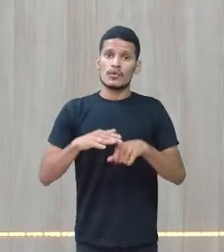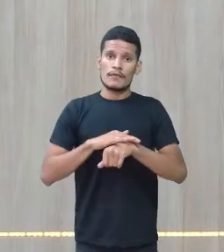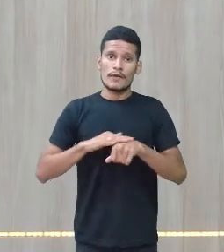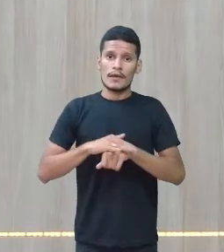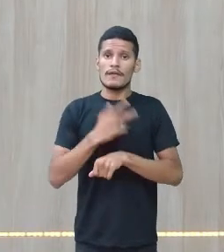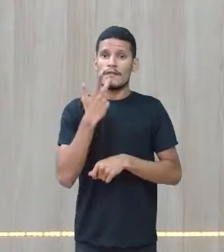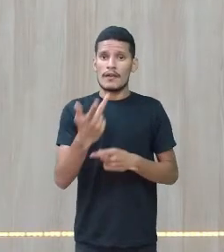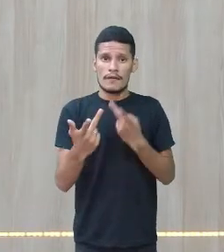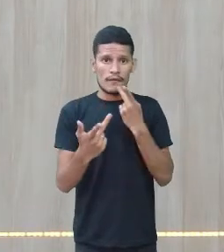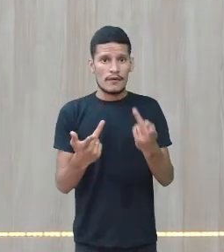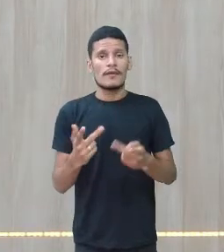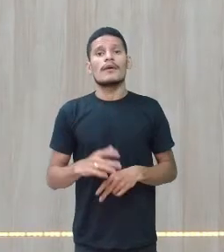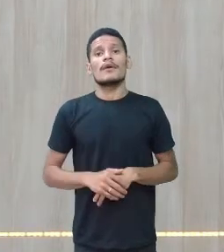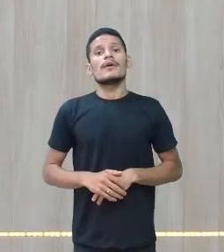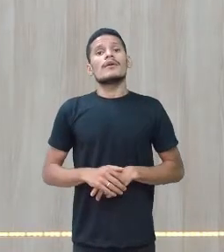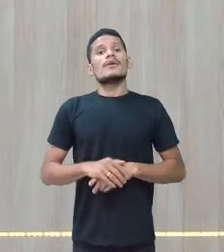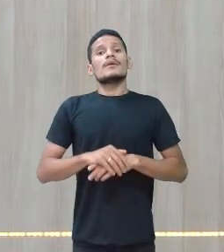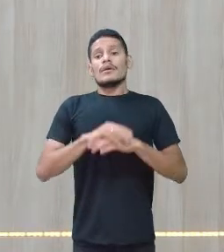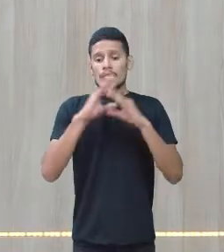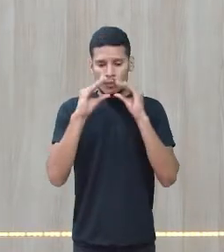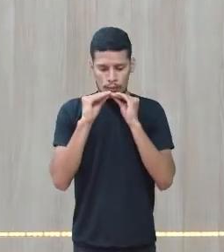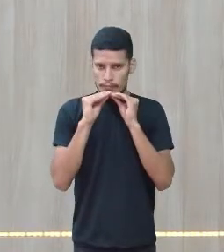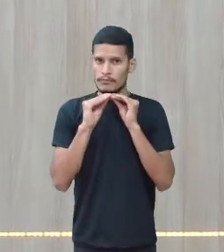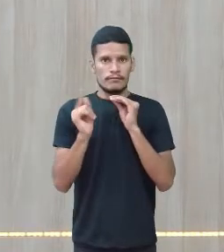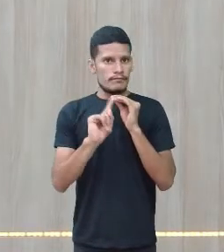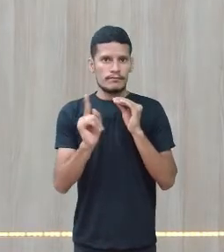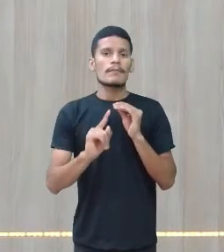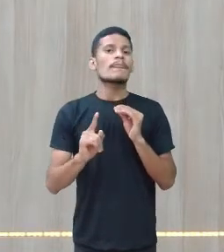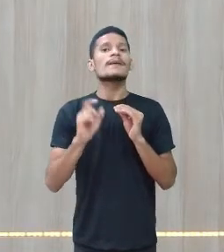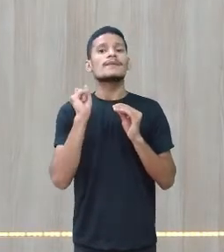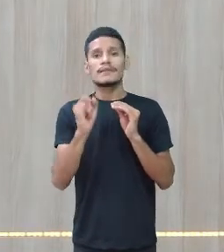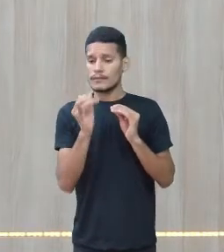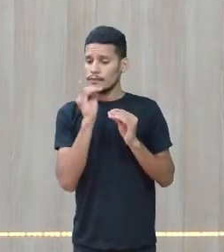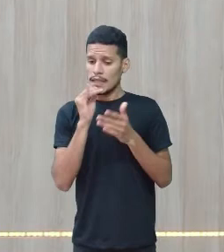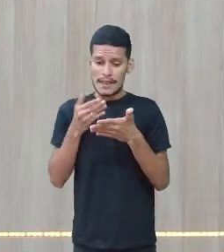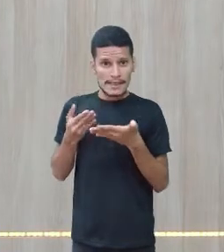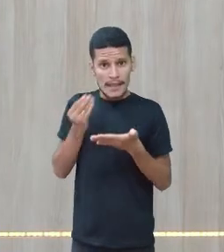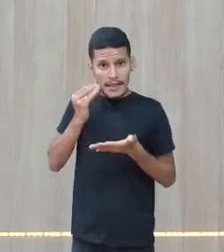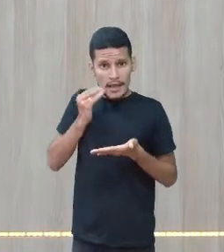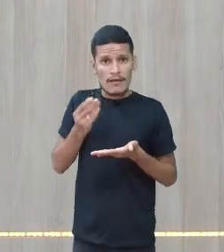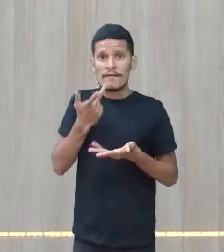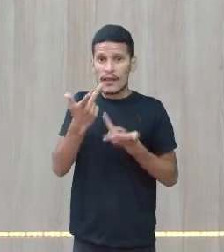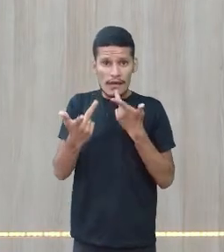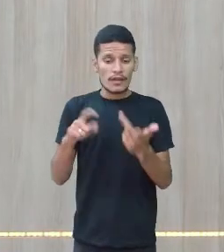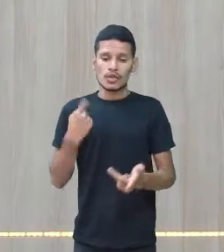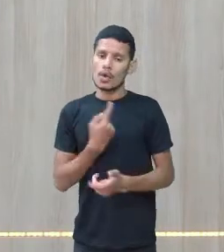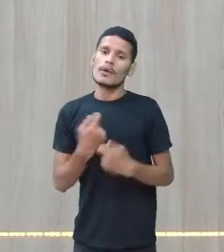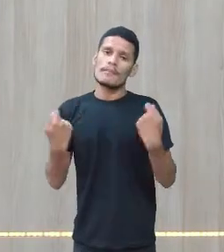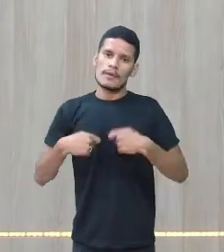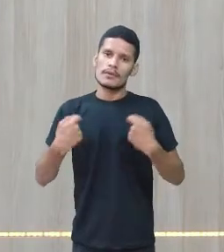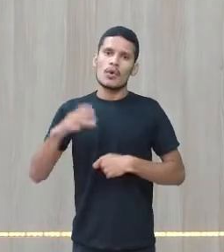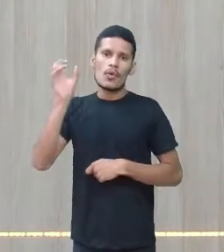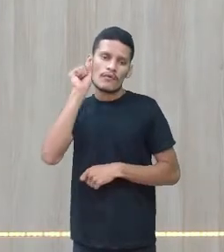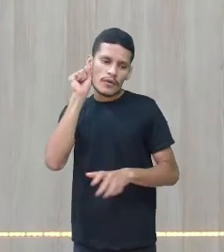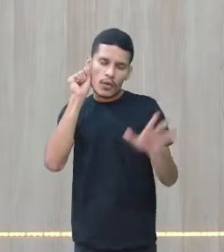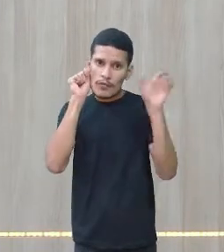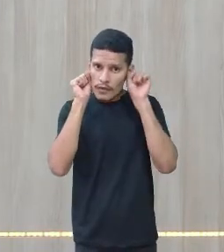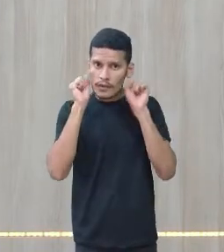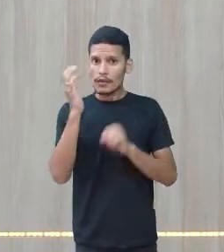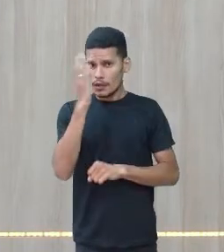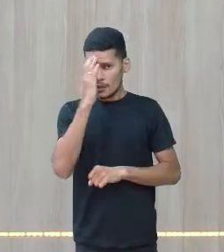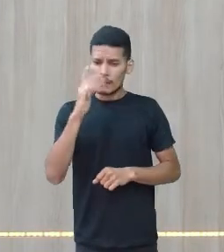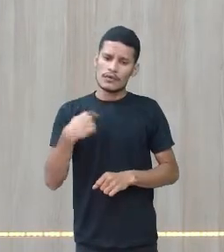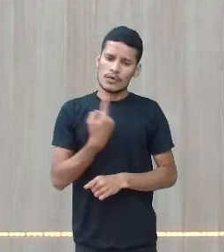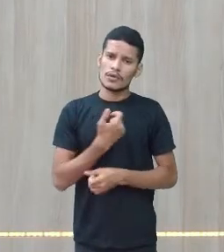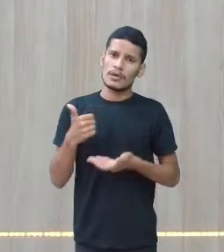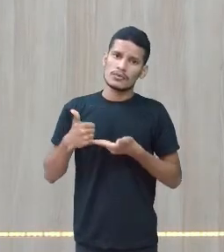vamos silenciar, gente. E quem está tentando falar, cabe a nós ouvirmos, vamos parar para ouvir. Vamos